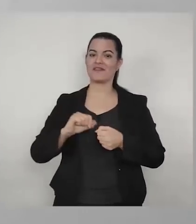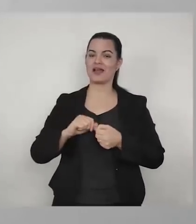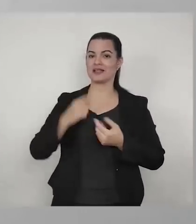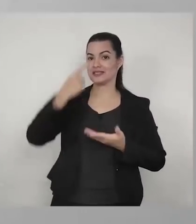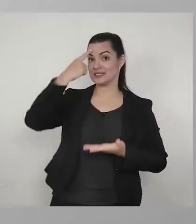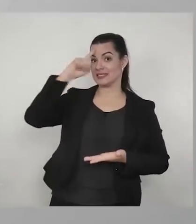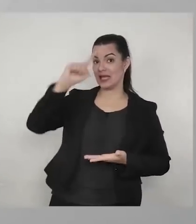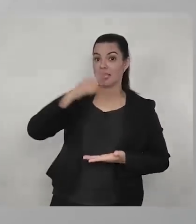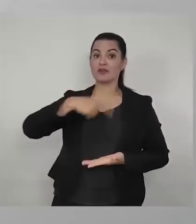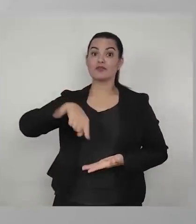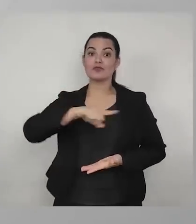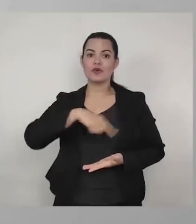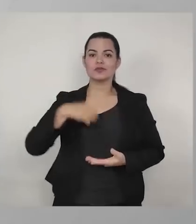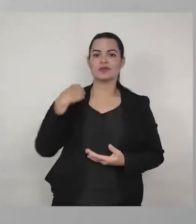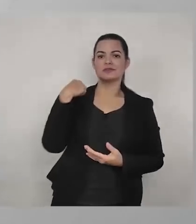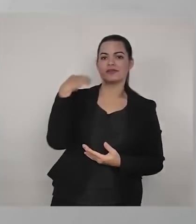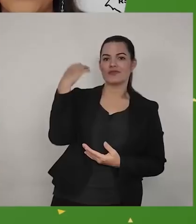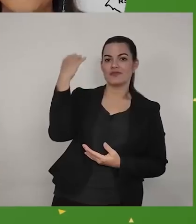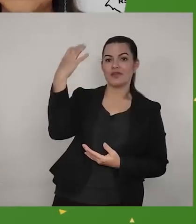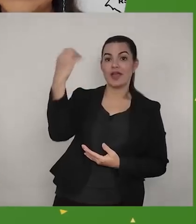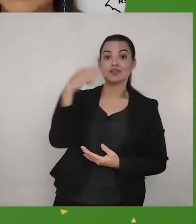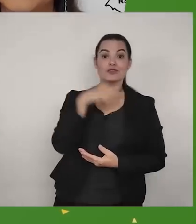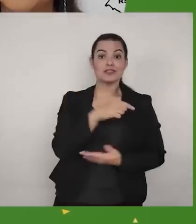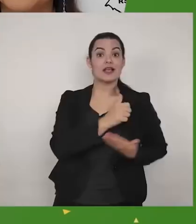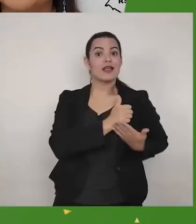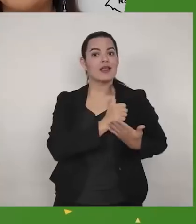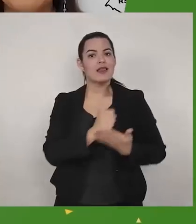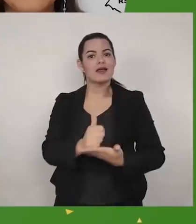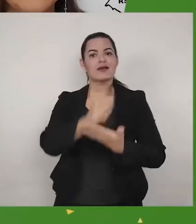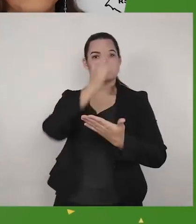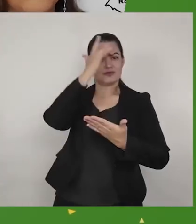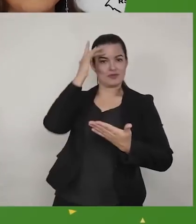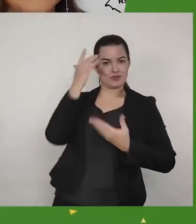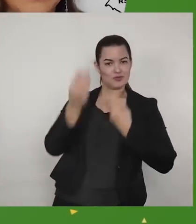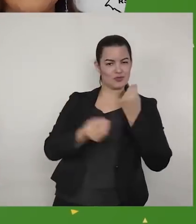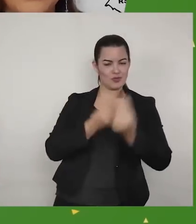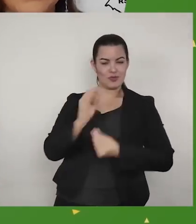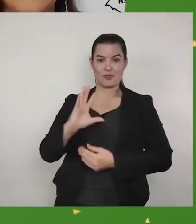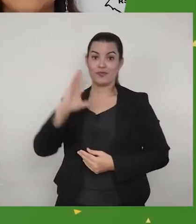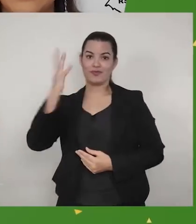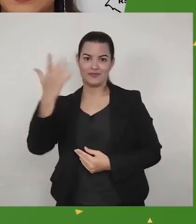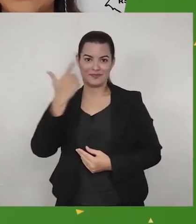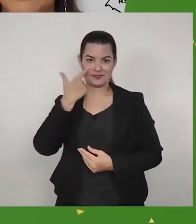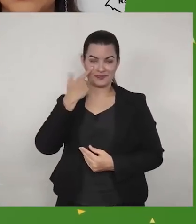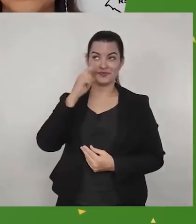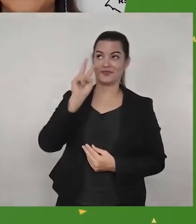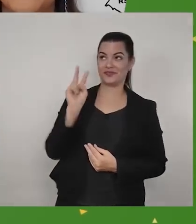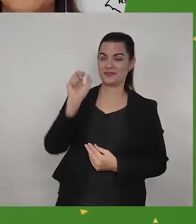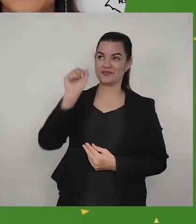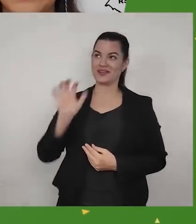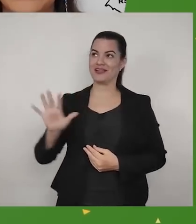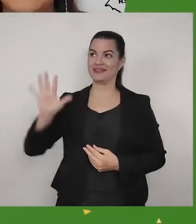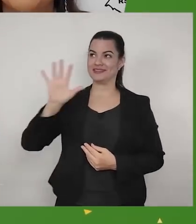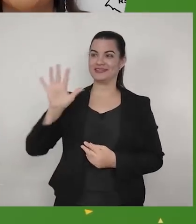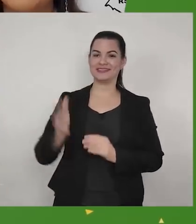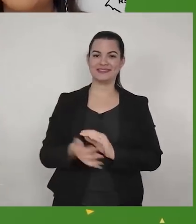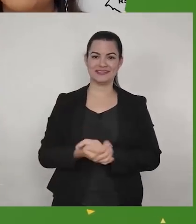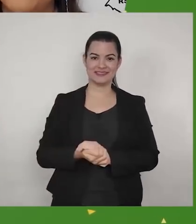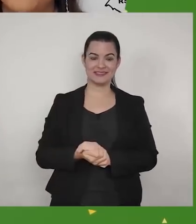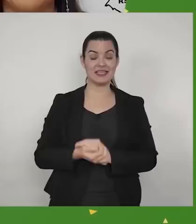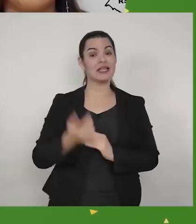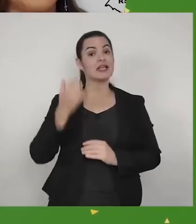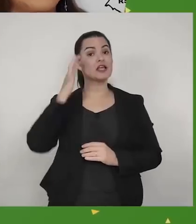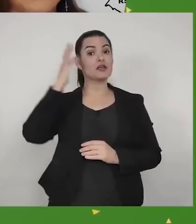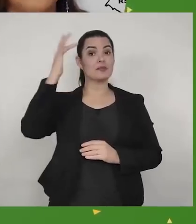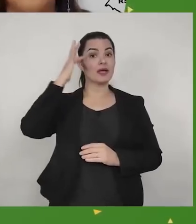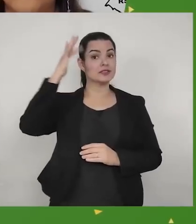guiada por vocês pode acontecer. Então, observe aí a imagem. Vamos